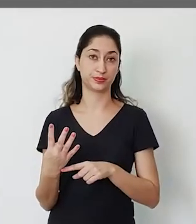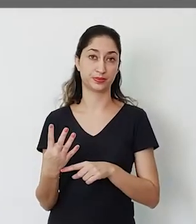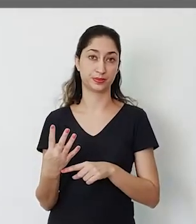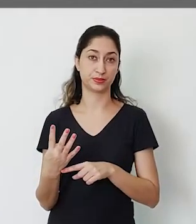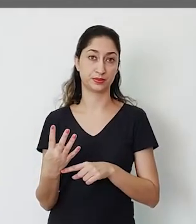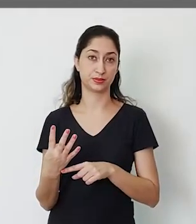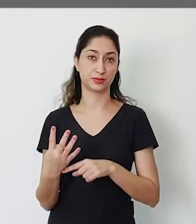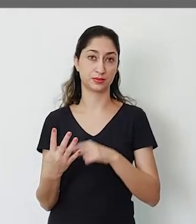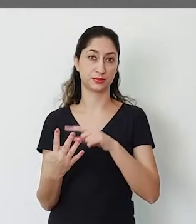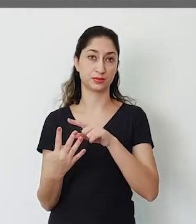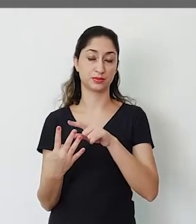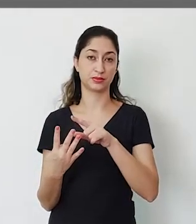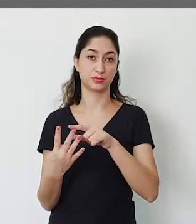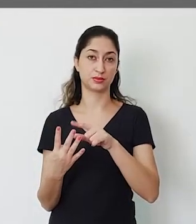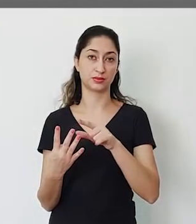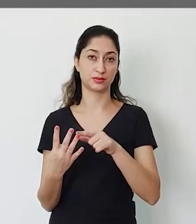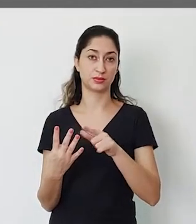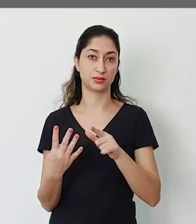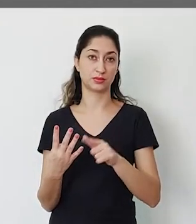que era o diversidade cultural.